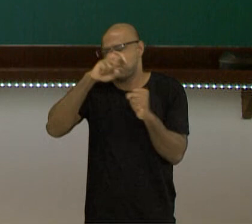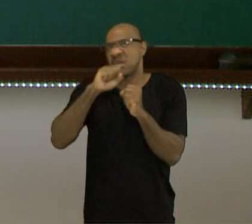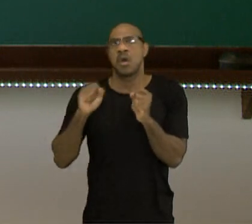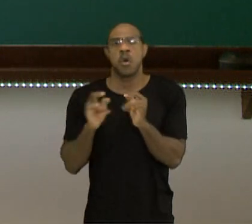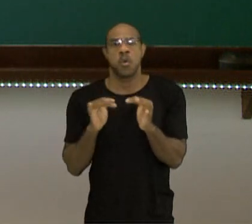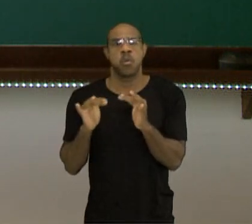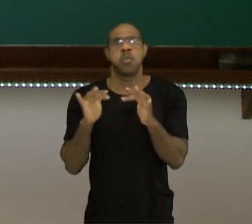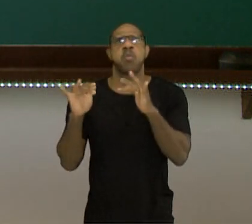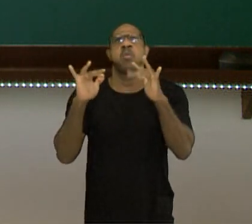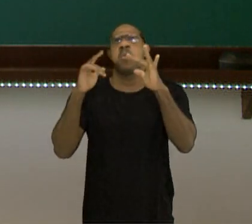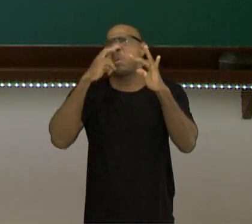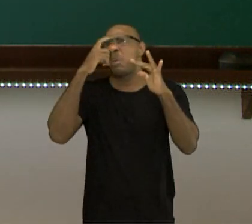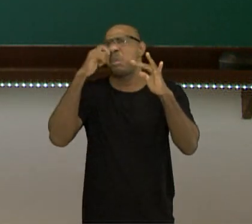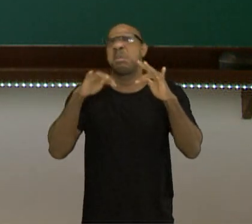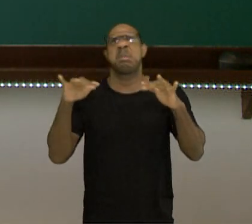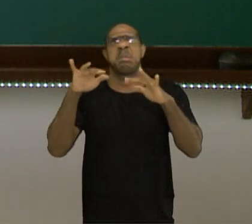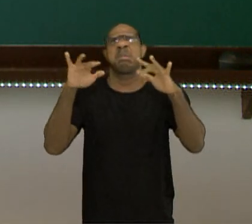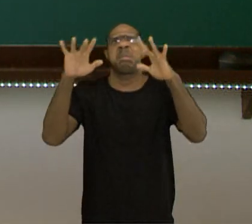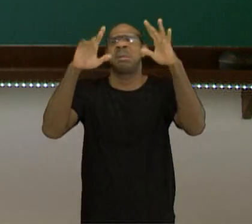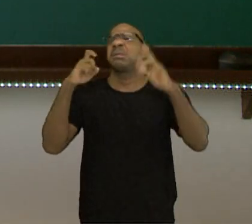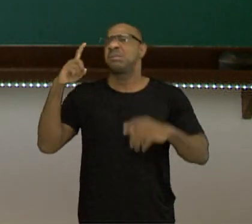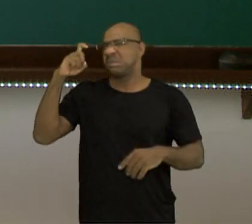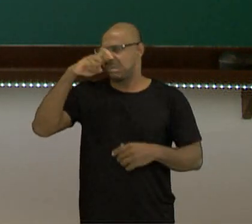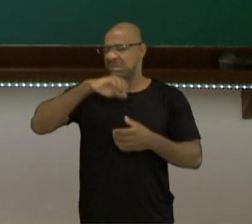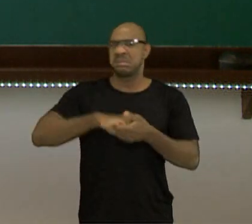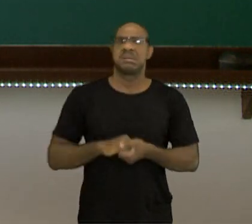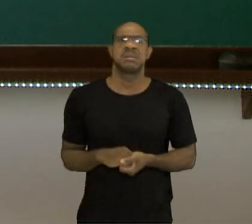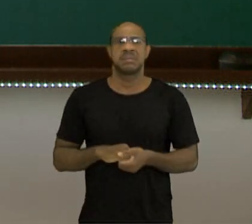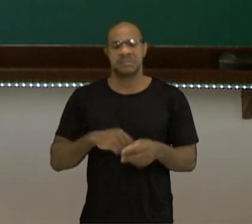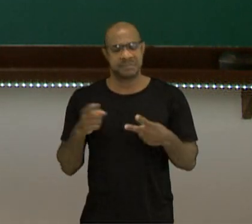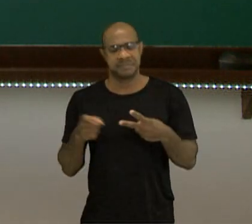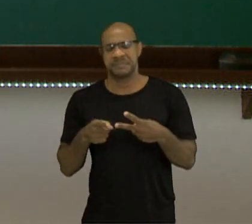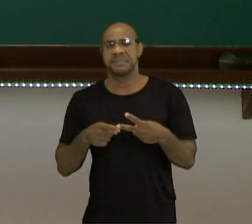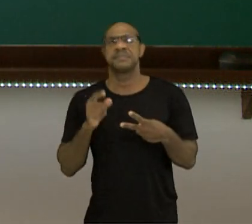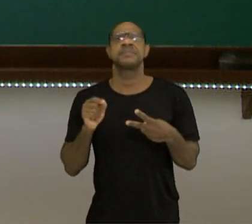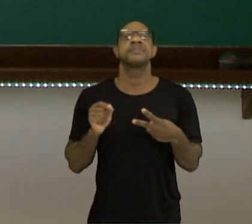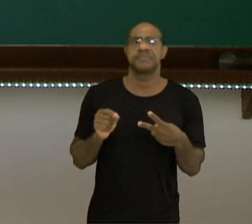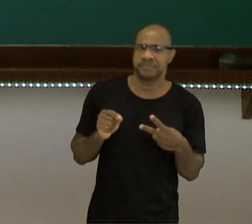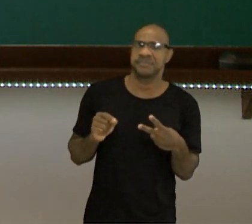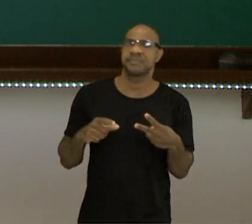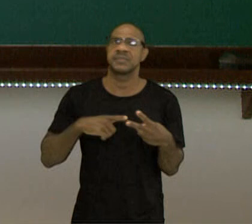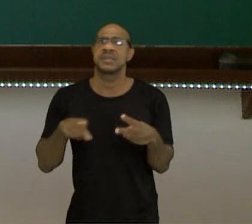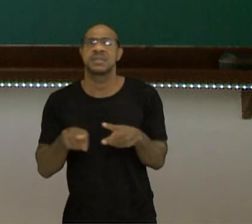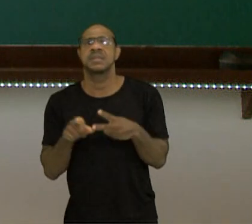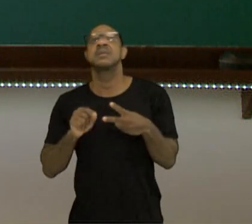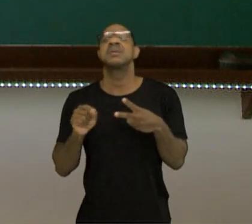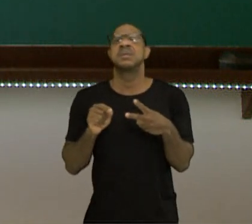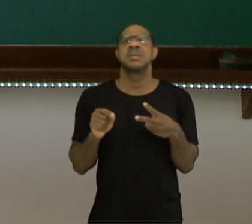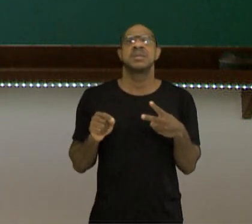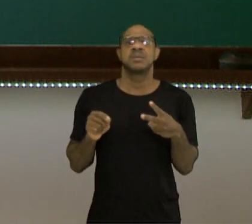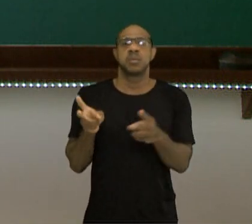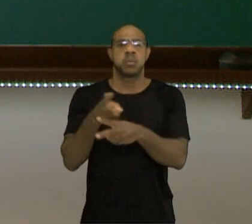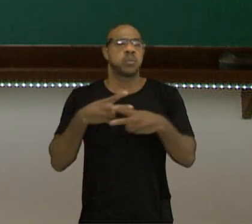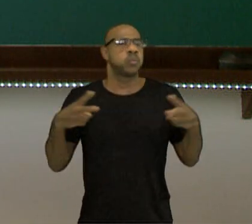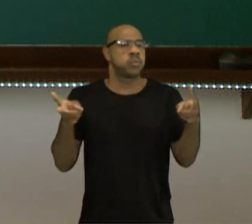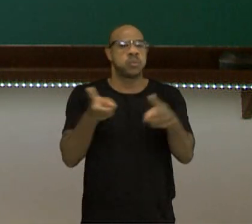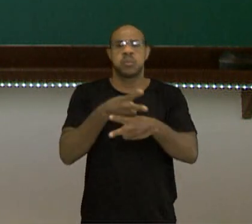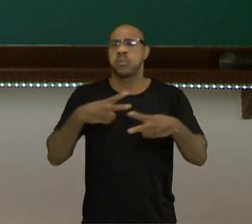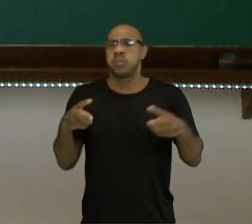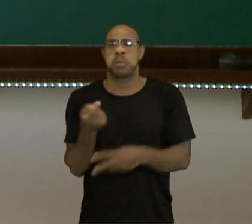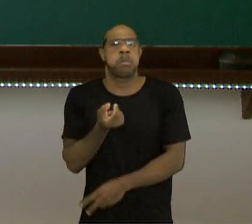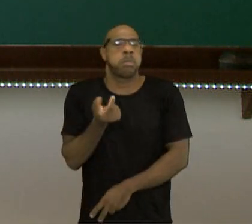dificuldade para subir em direção à atmosfera. Outro fator é a questão da menor ventilação dos